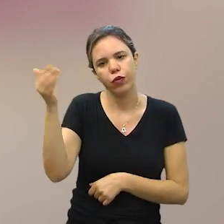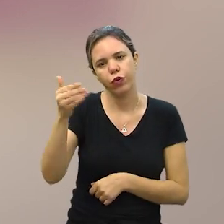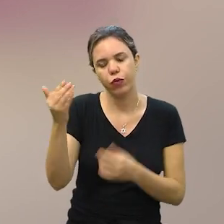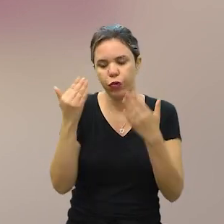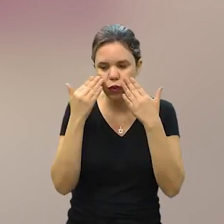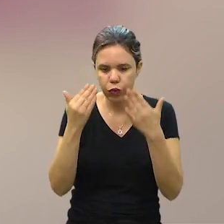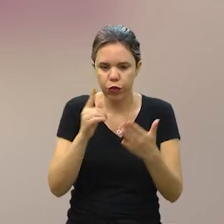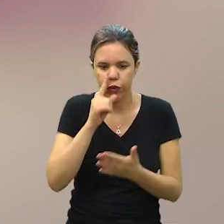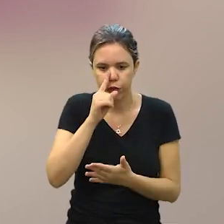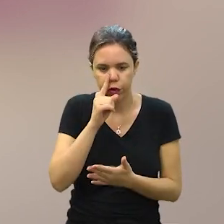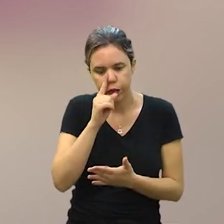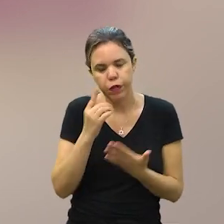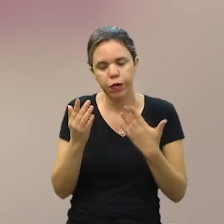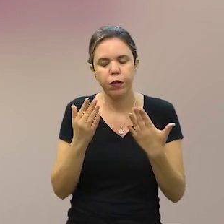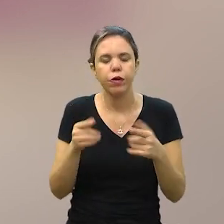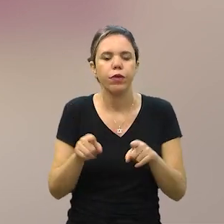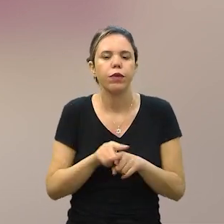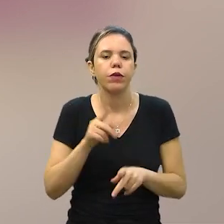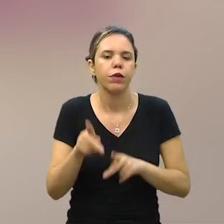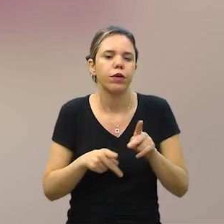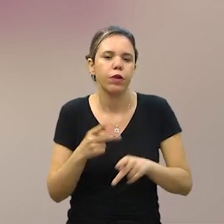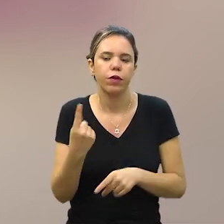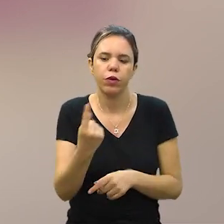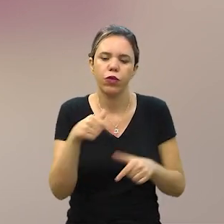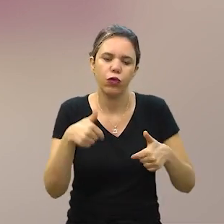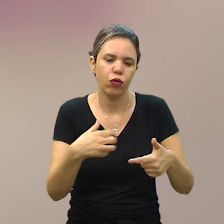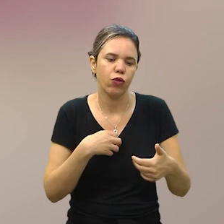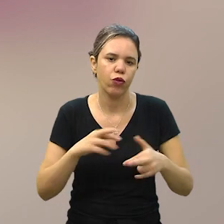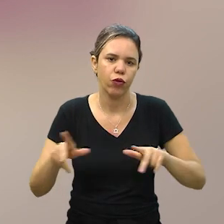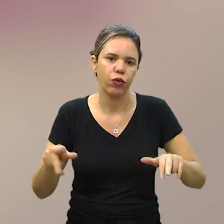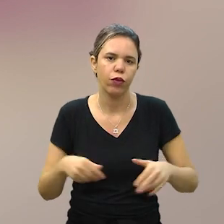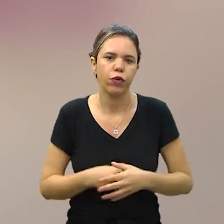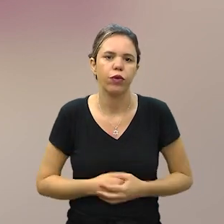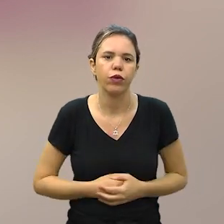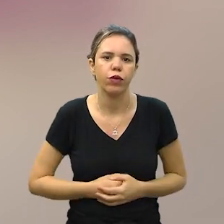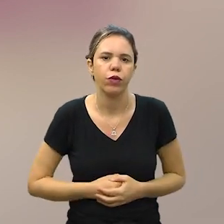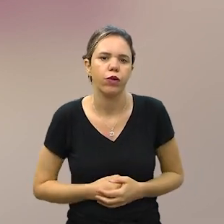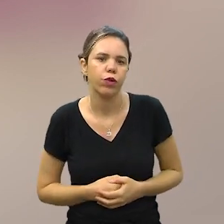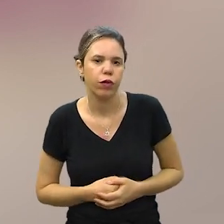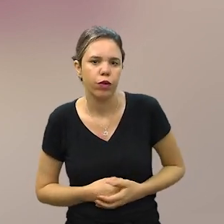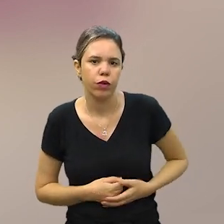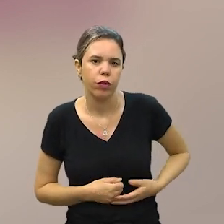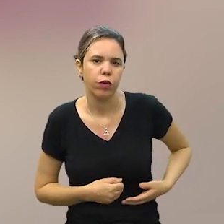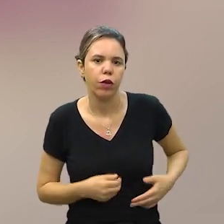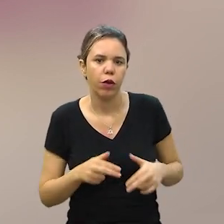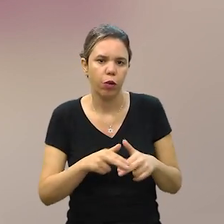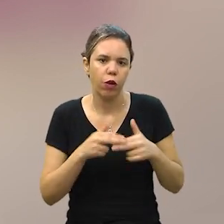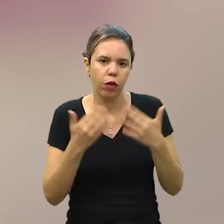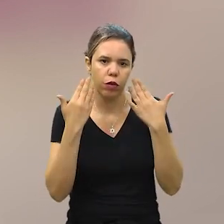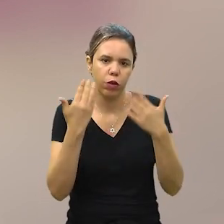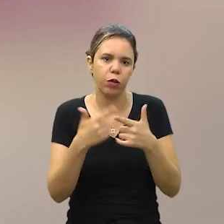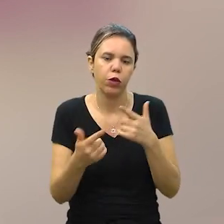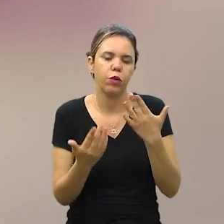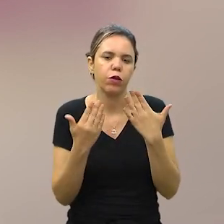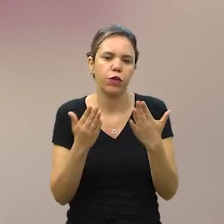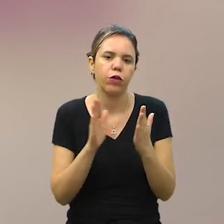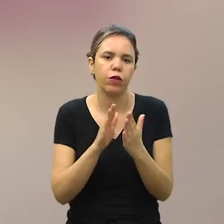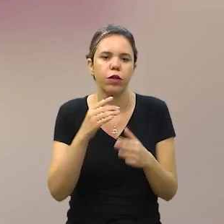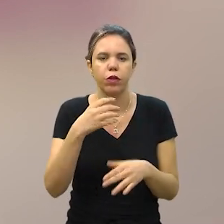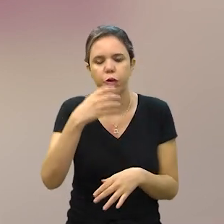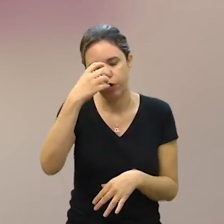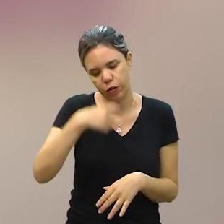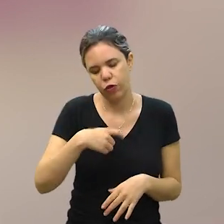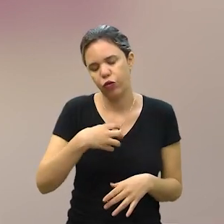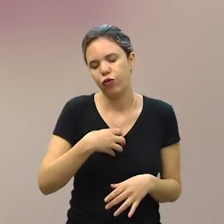se expor, né? Então, essas pessoas, cada um reage de uma forma, diante da realidade